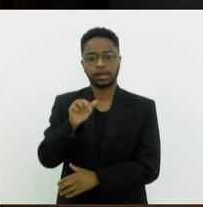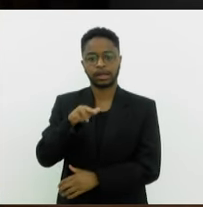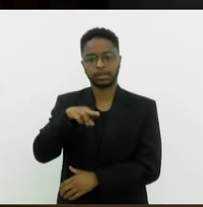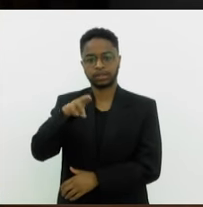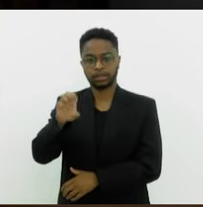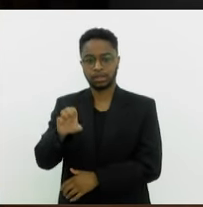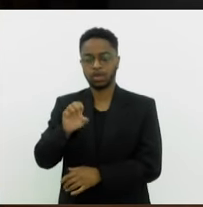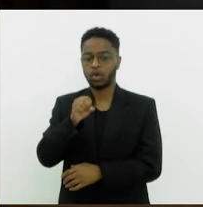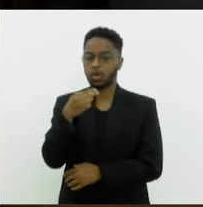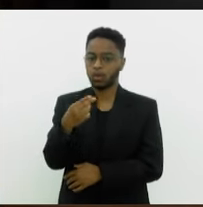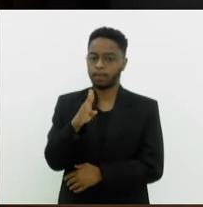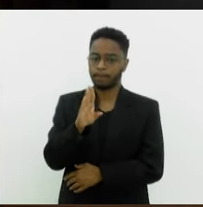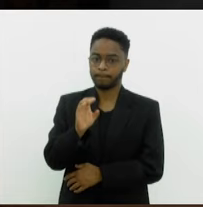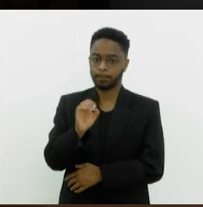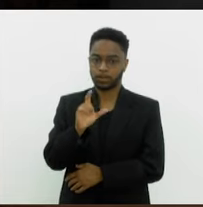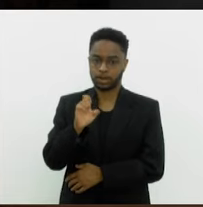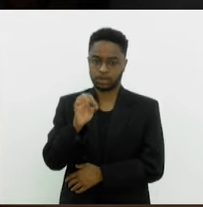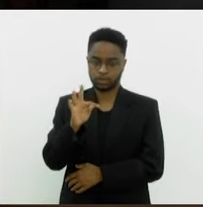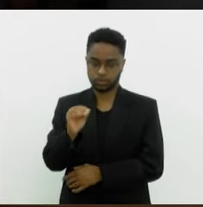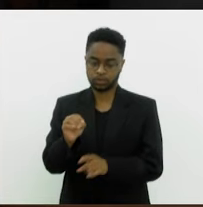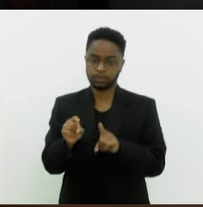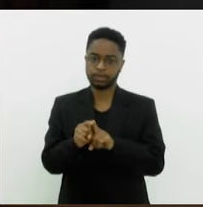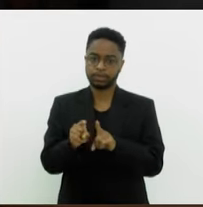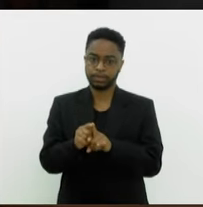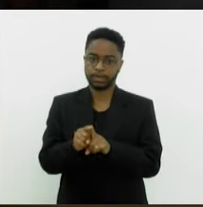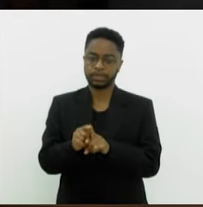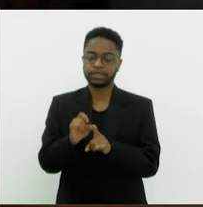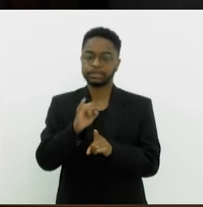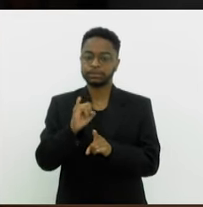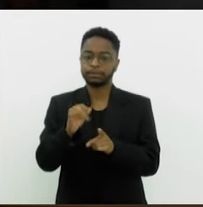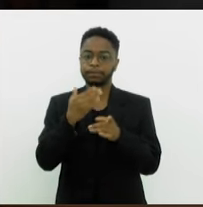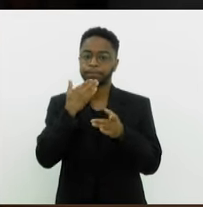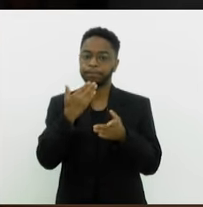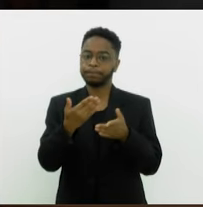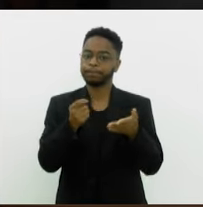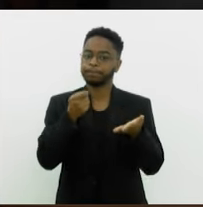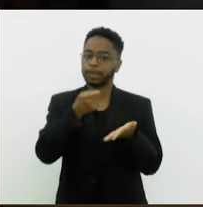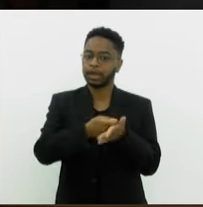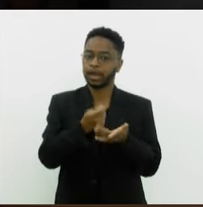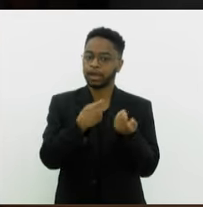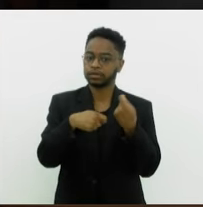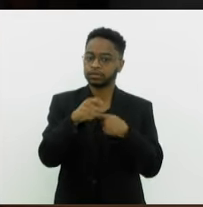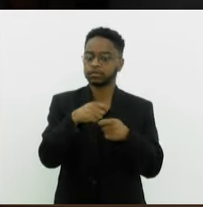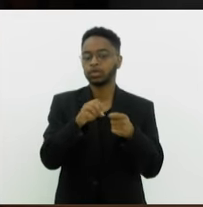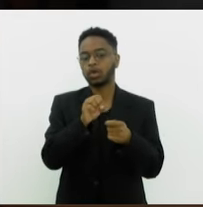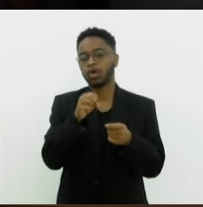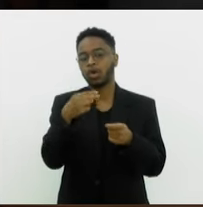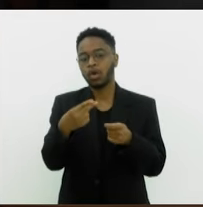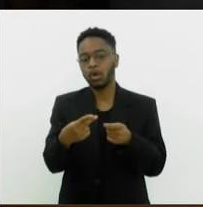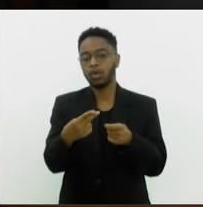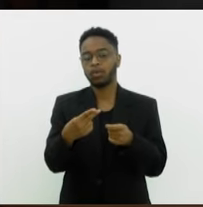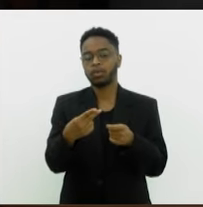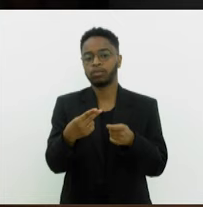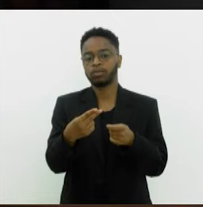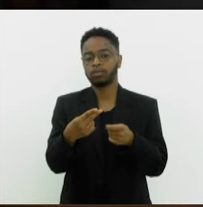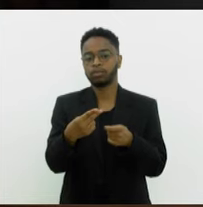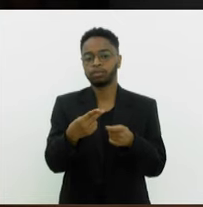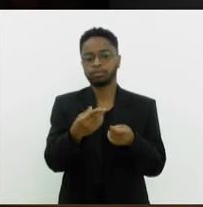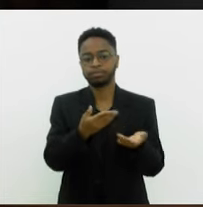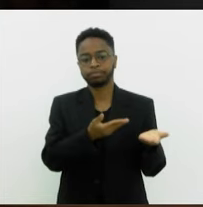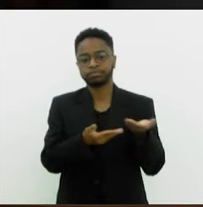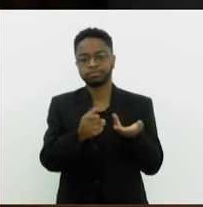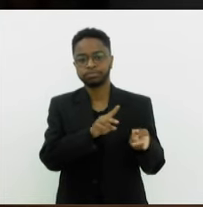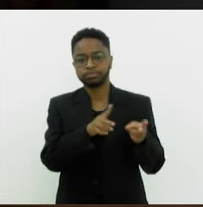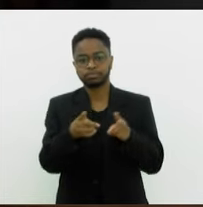bancário, bem como pelo serviço de cobrança, administração ou processamento destas transações